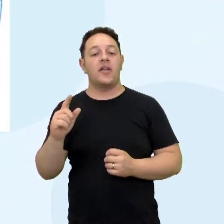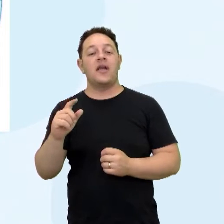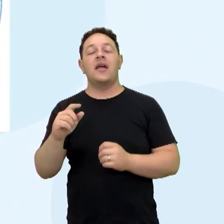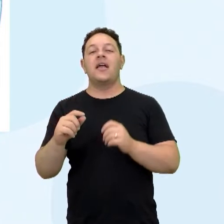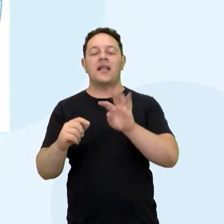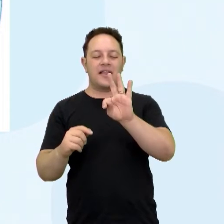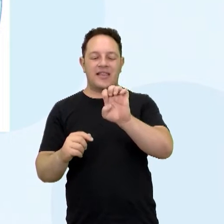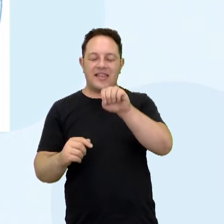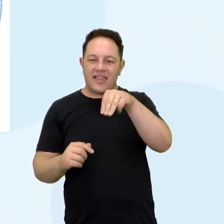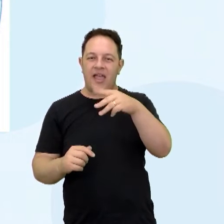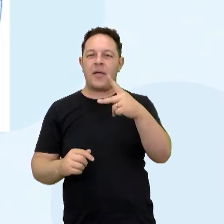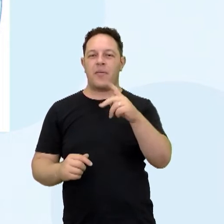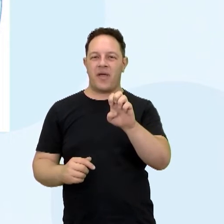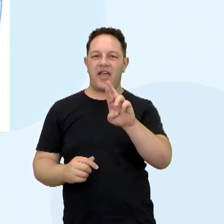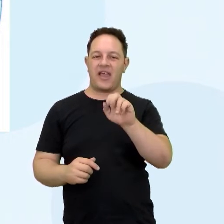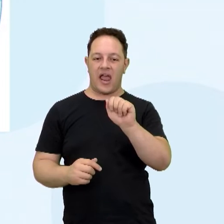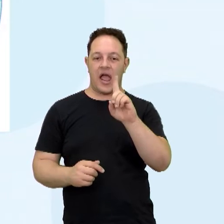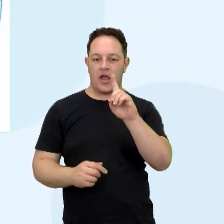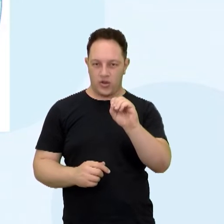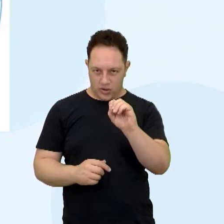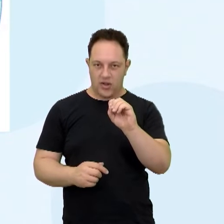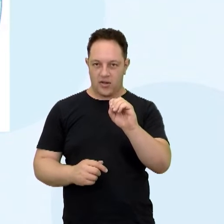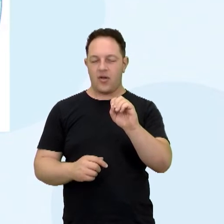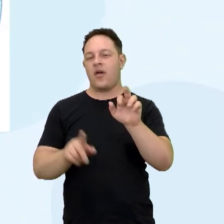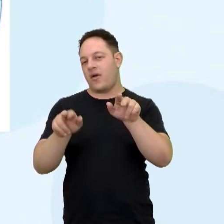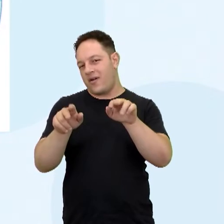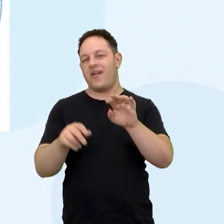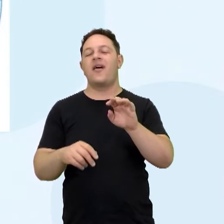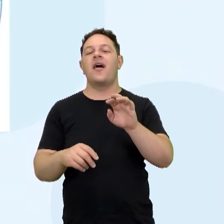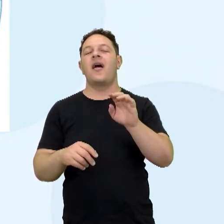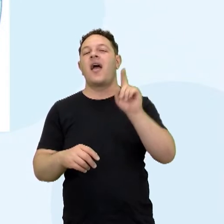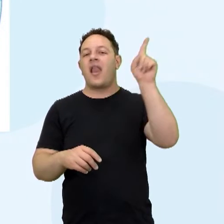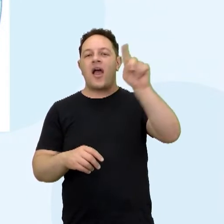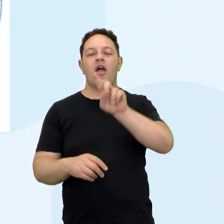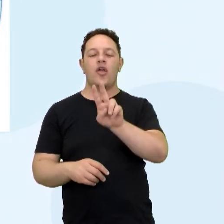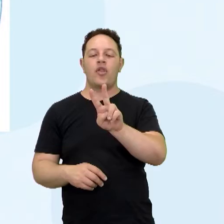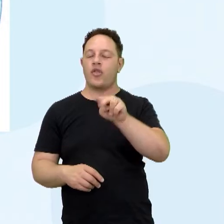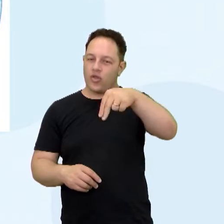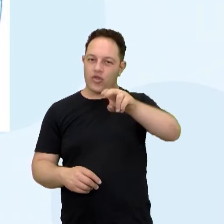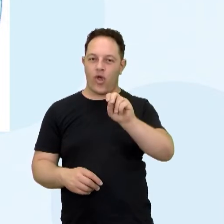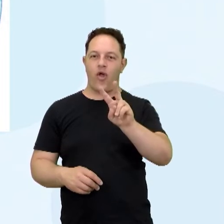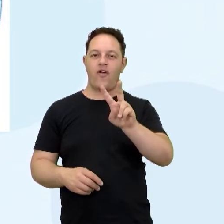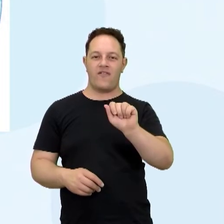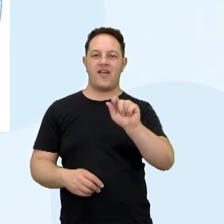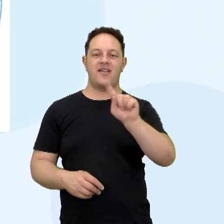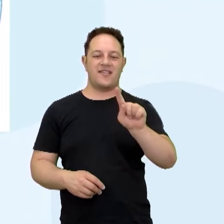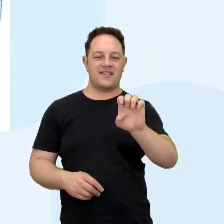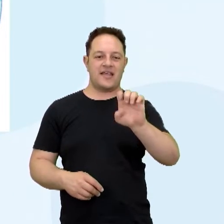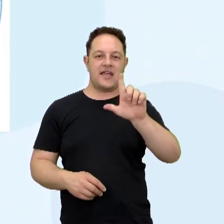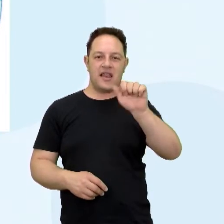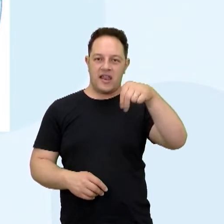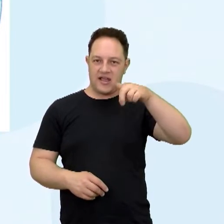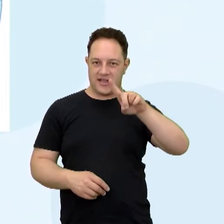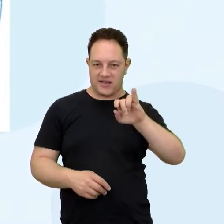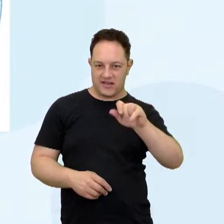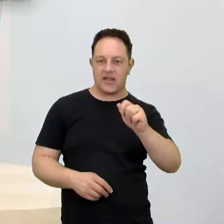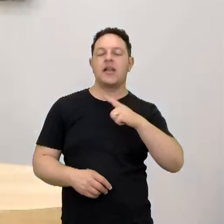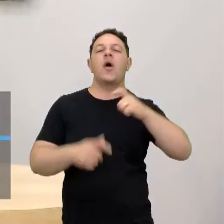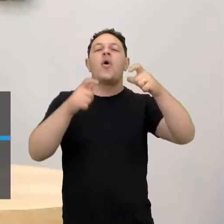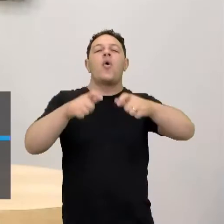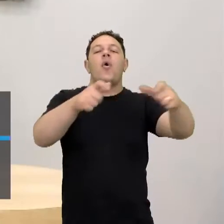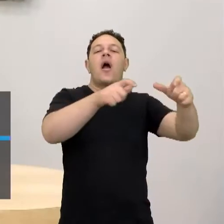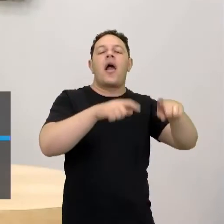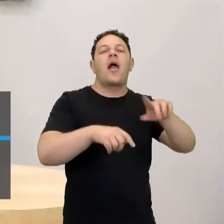climas nas regiões aí australianas, principalmente aí na Nova Zelândia, se costuma falar muito em regiões com